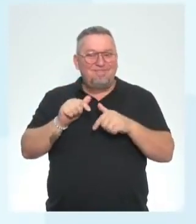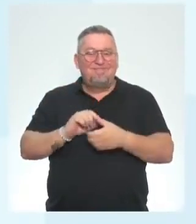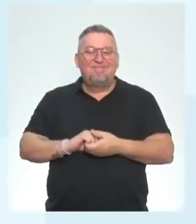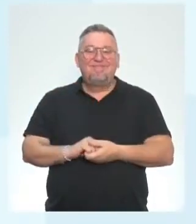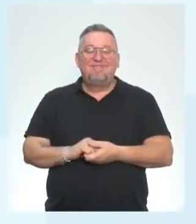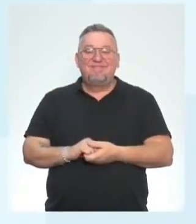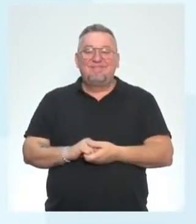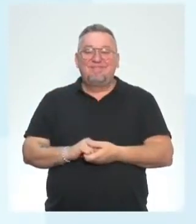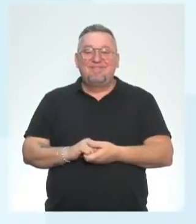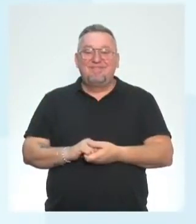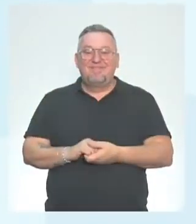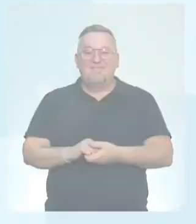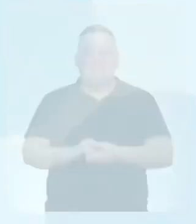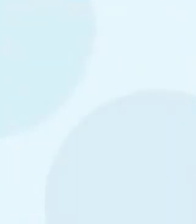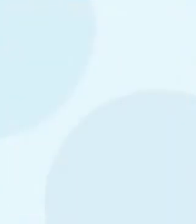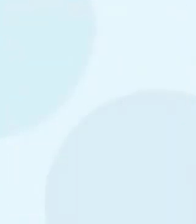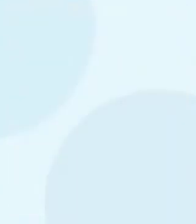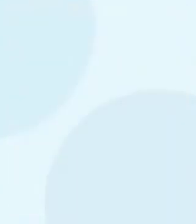trabalho.